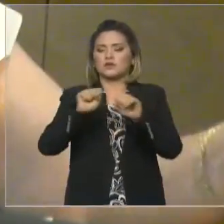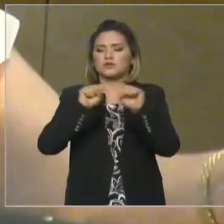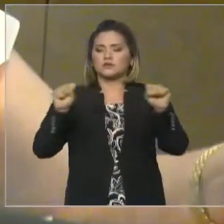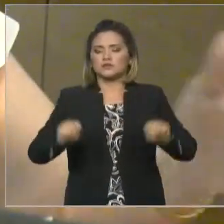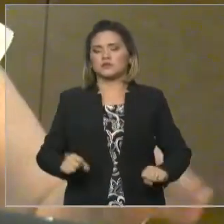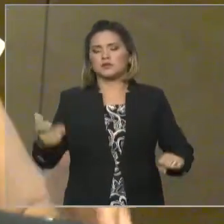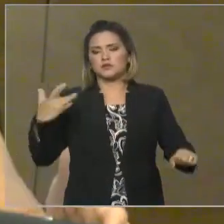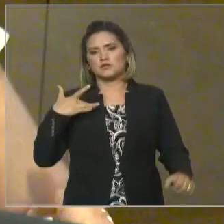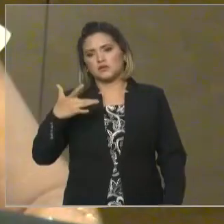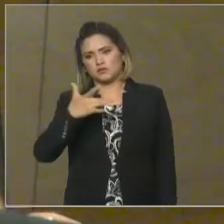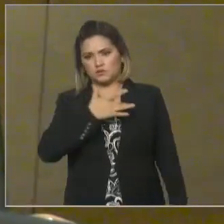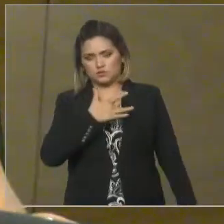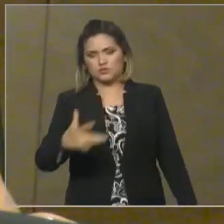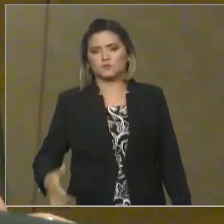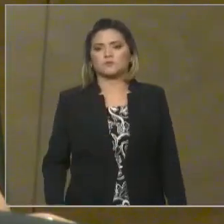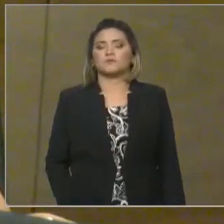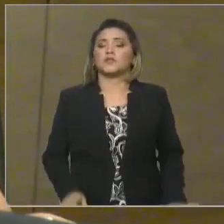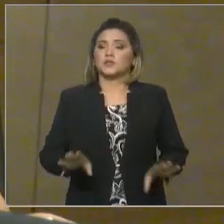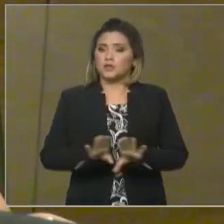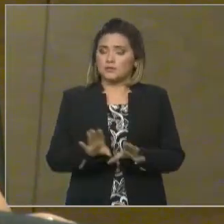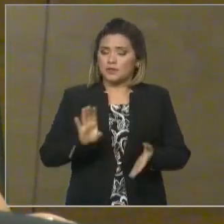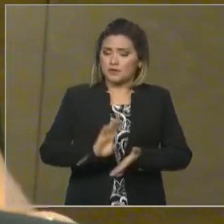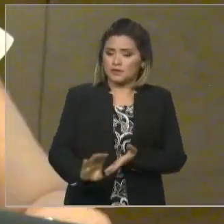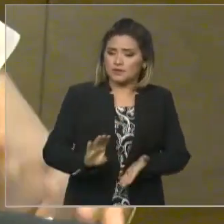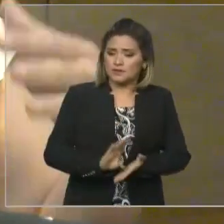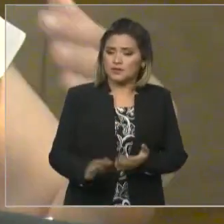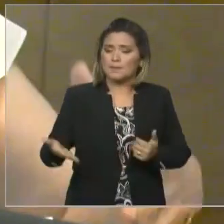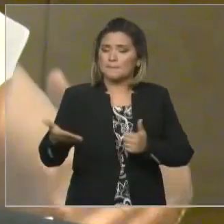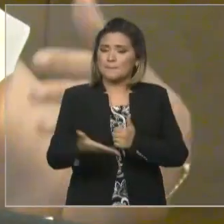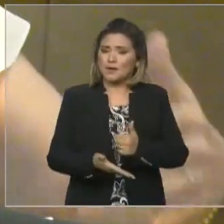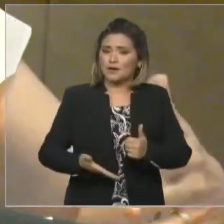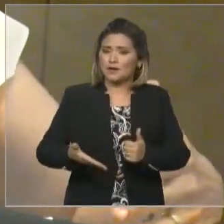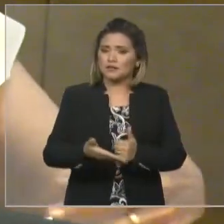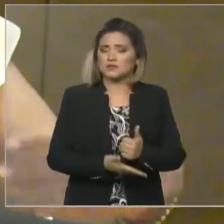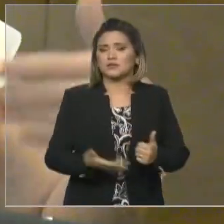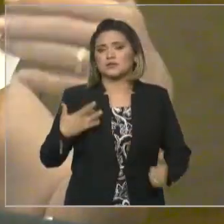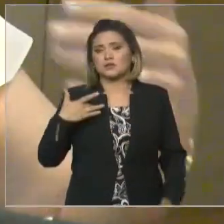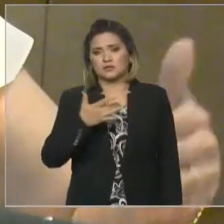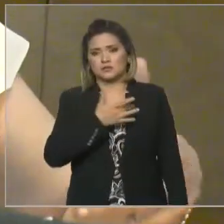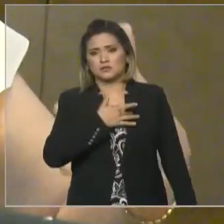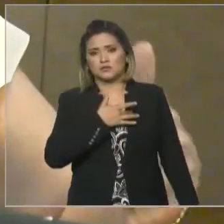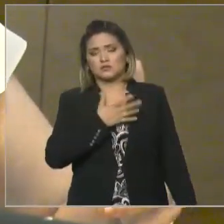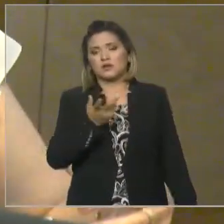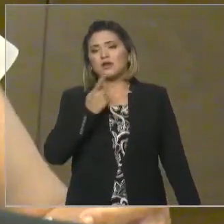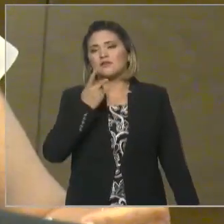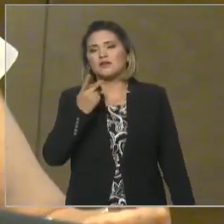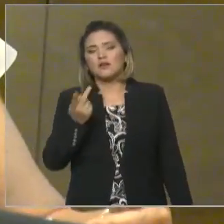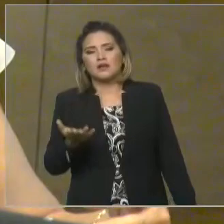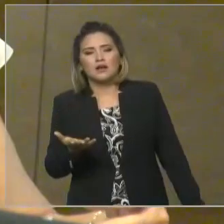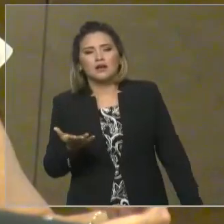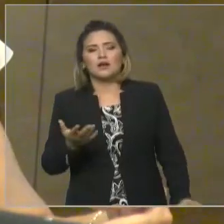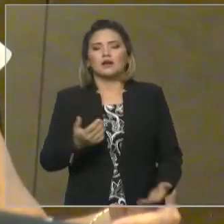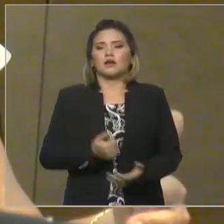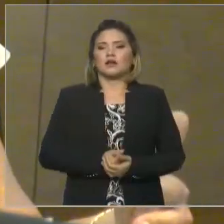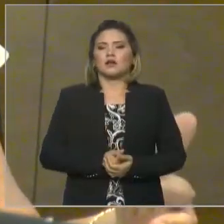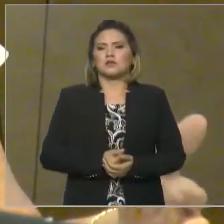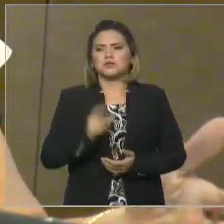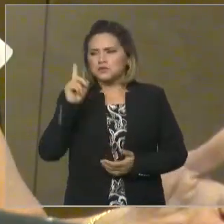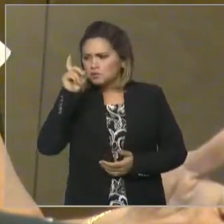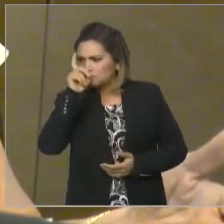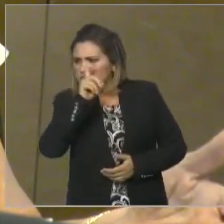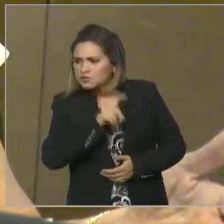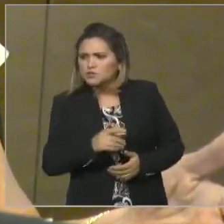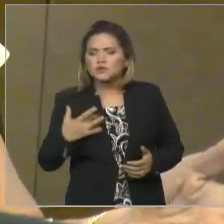aí entram também investimentos na atenção primária. A gente só fala muito na atenção secundária e terciária, mas se houver